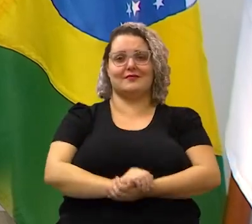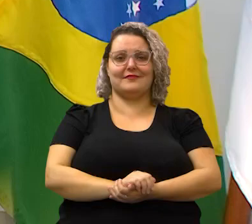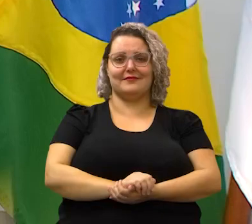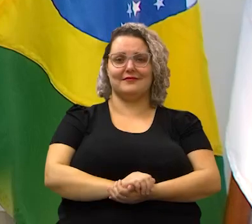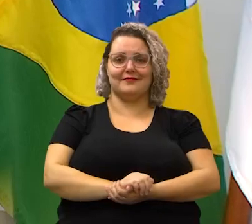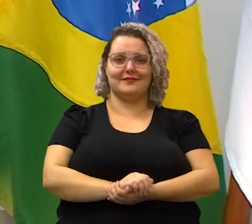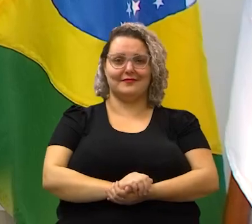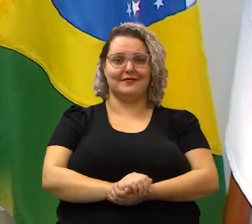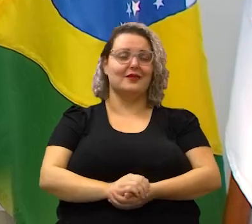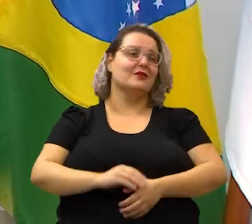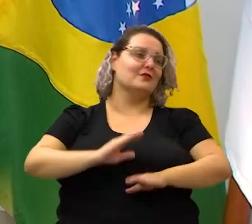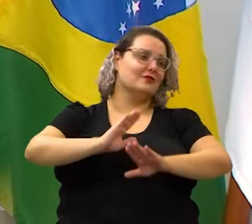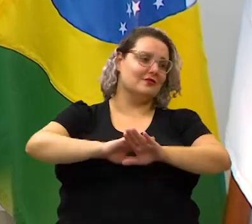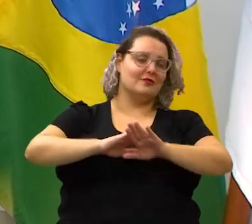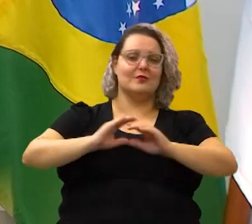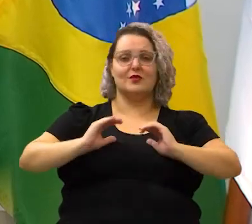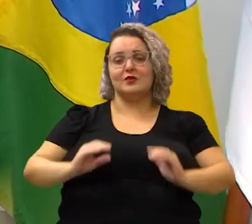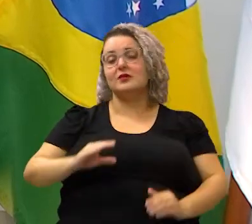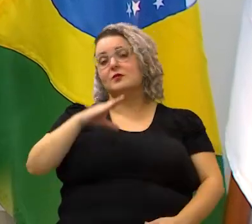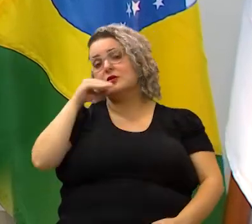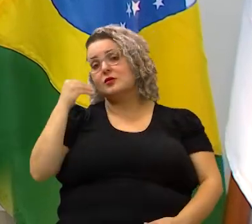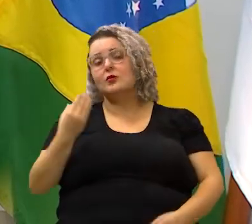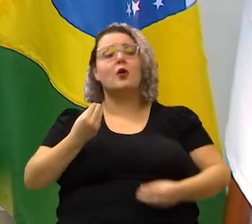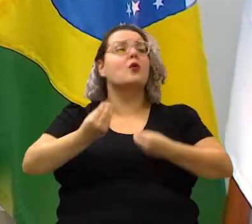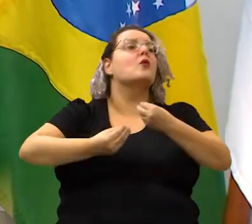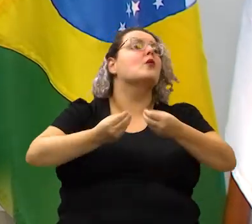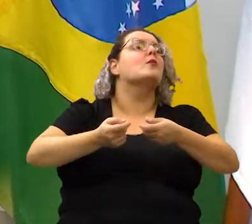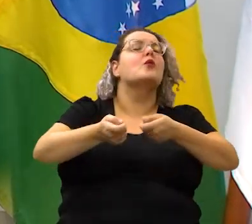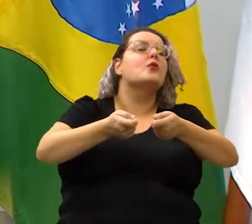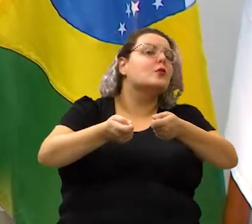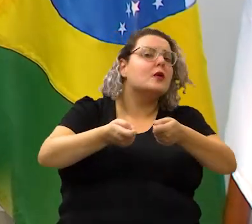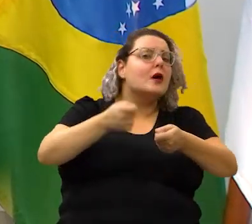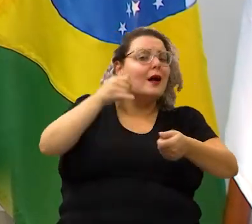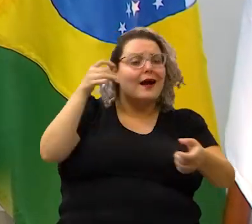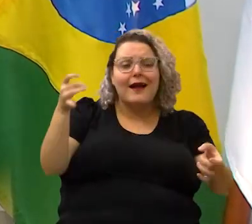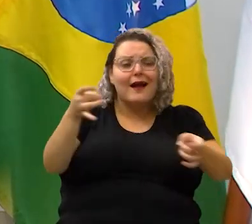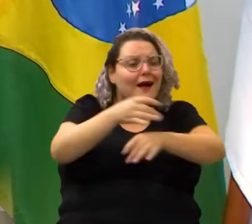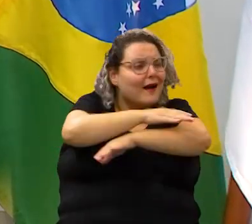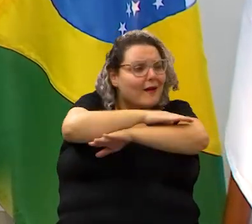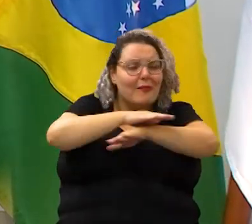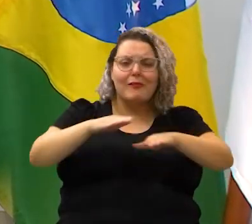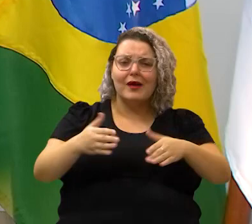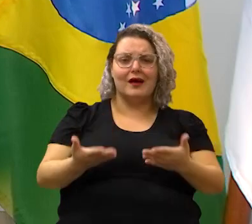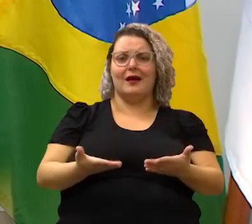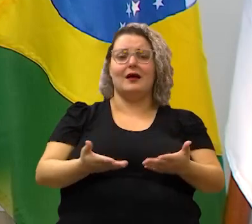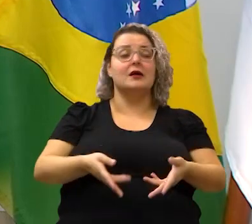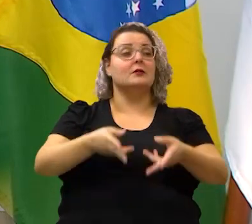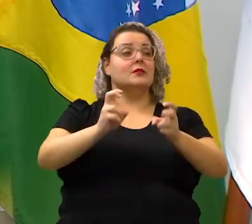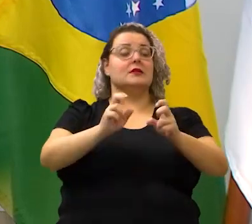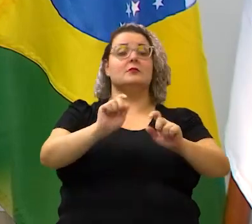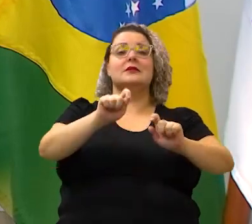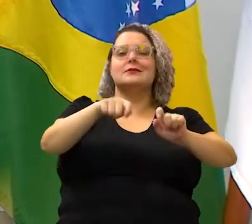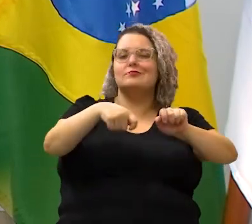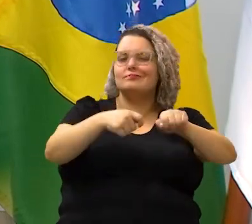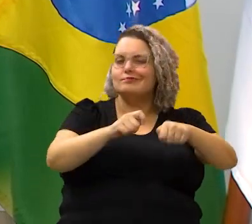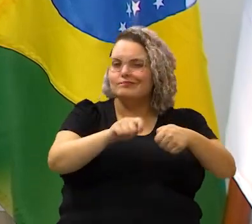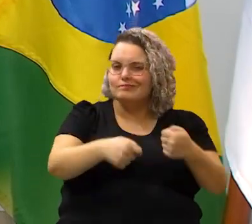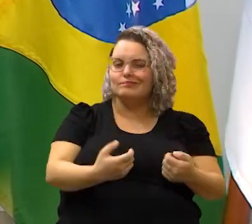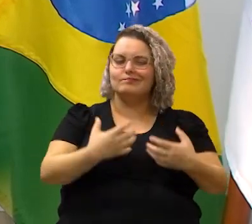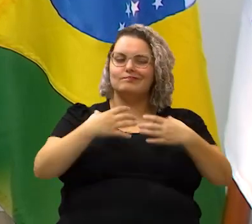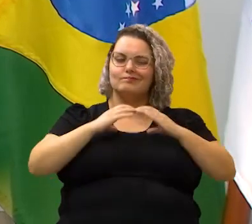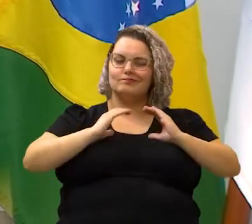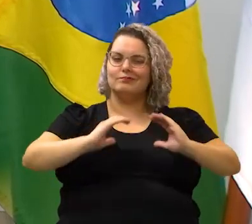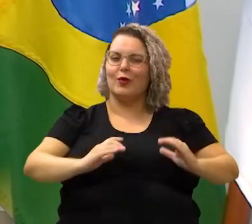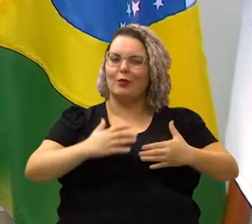de adolescentes como coibir isso como fiscalizar como perceber é sinais